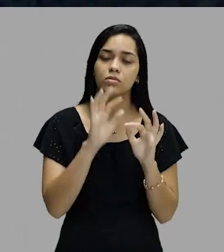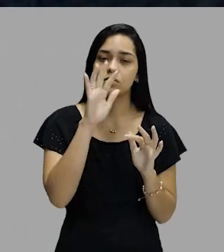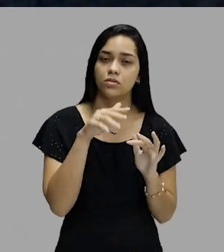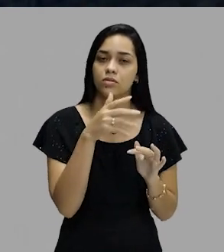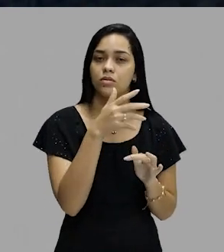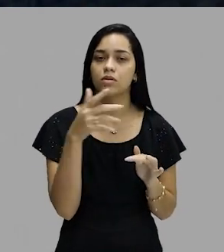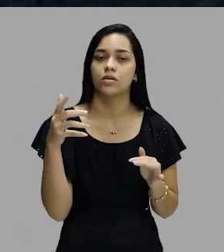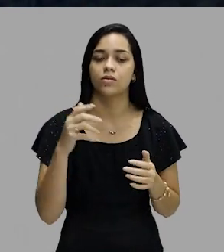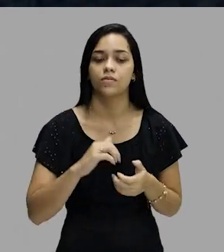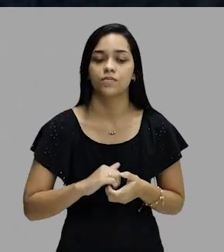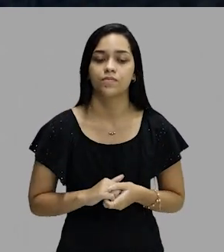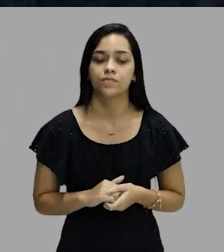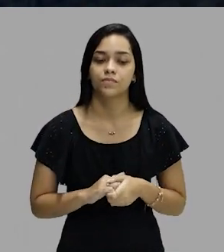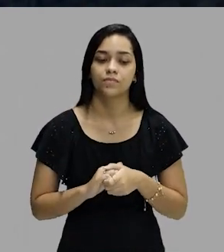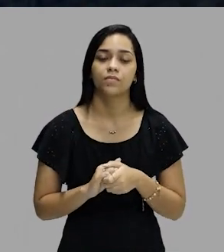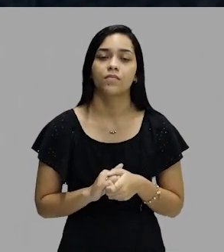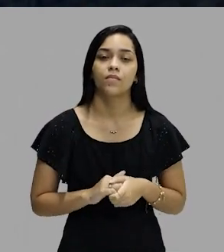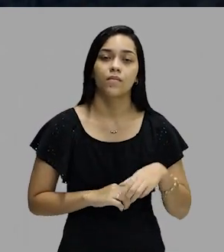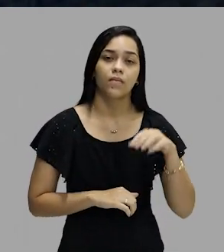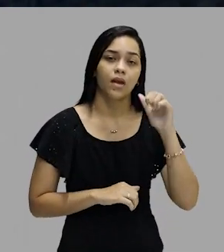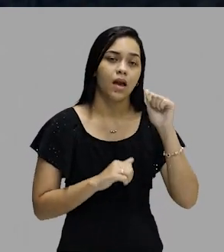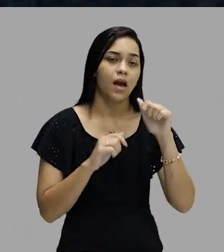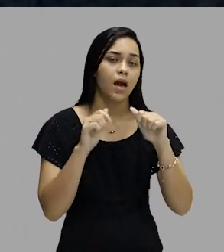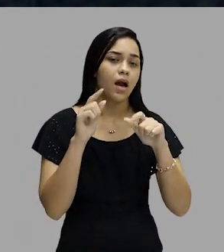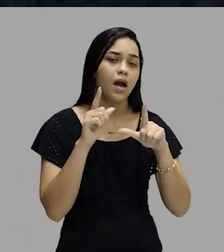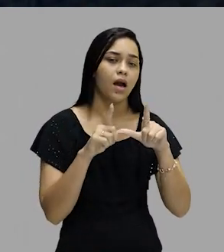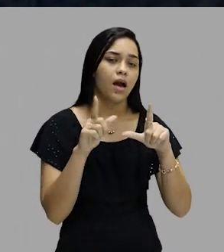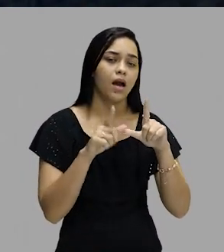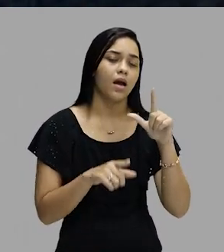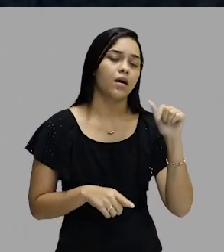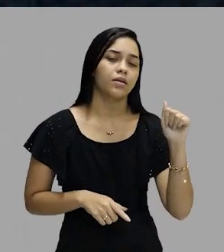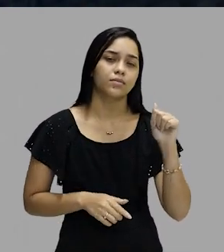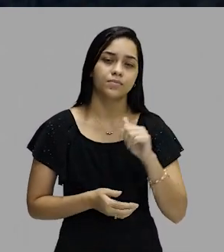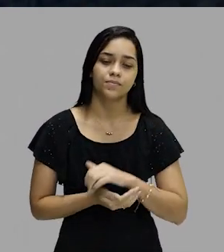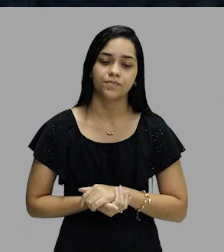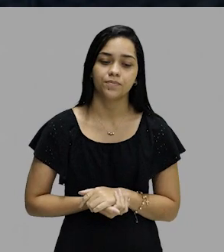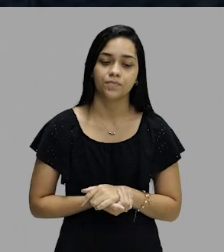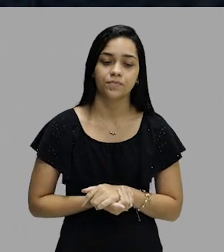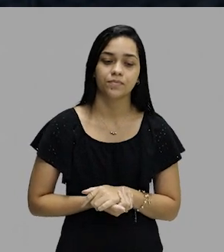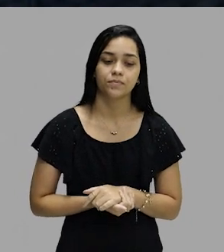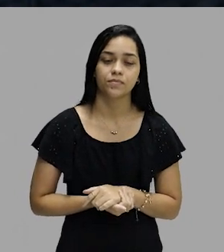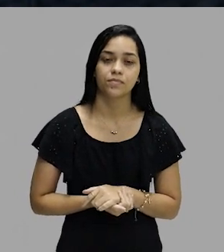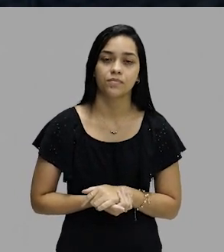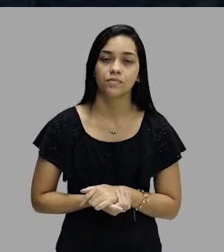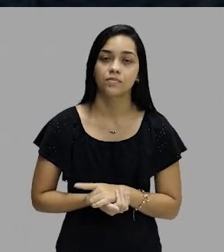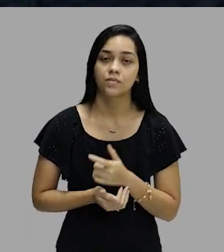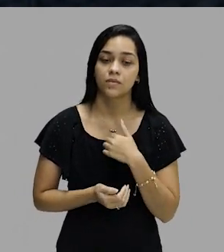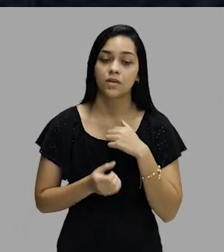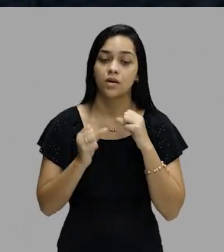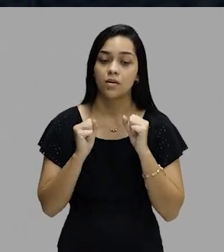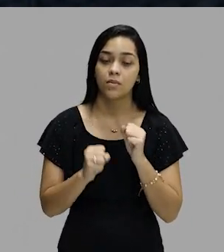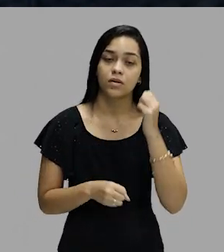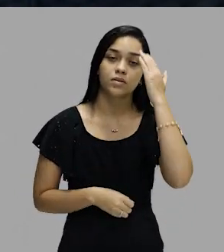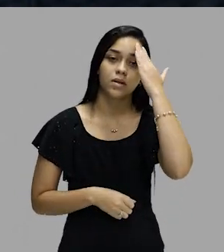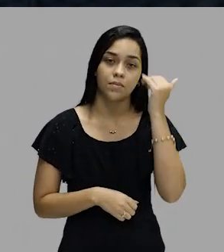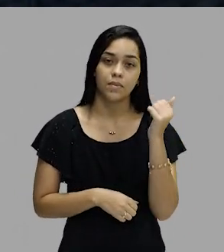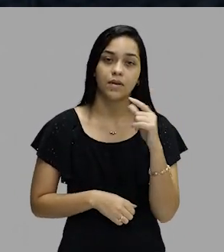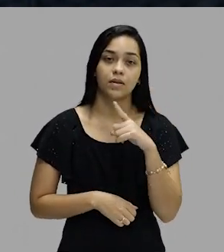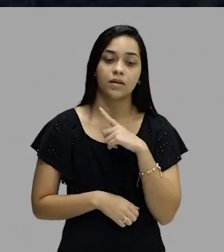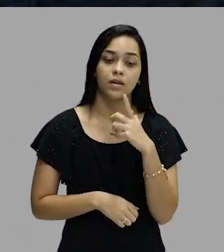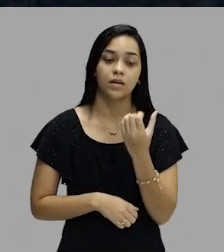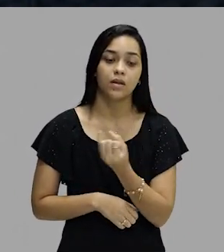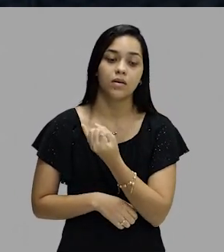ok? Massa e volume. A letra A. Ok? Eu consigo reconhecer através